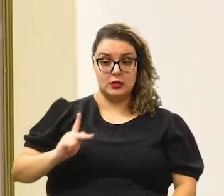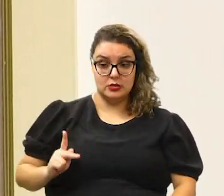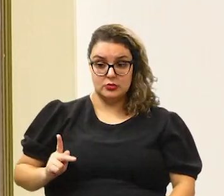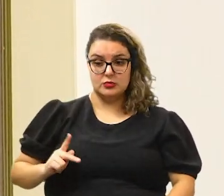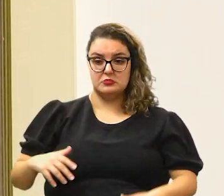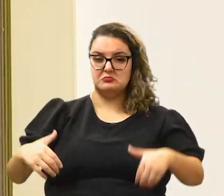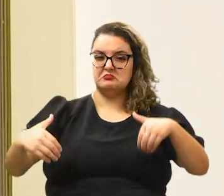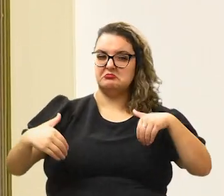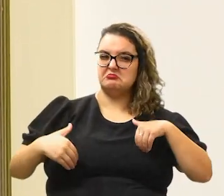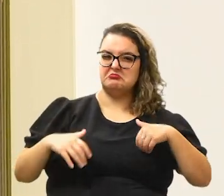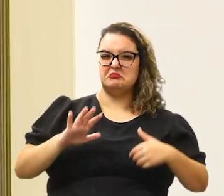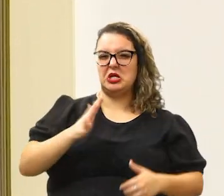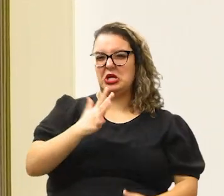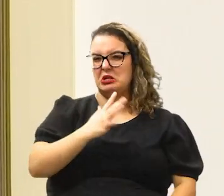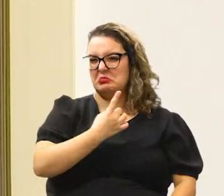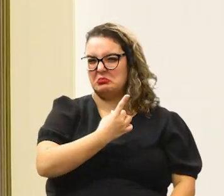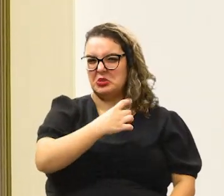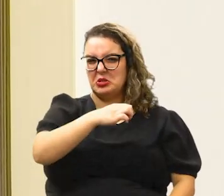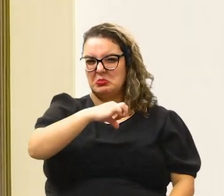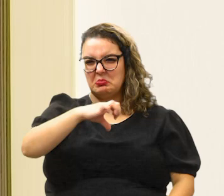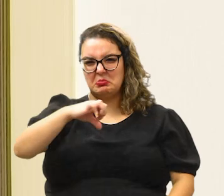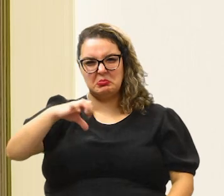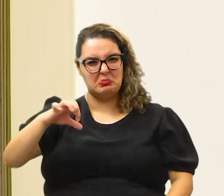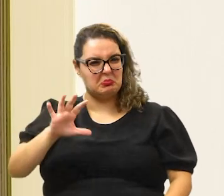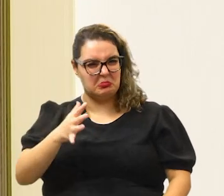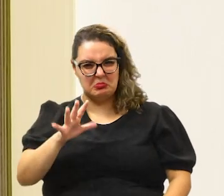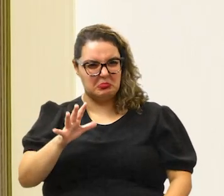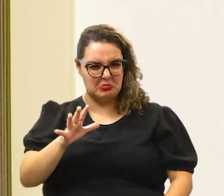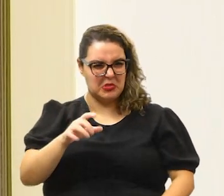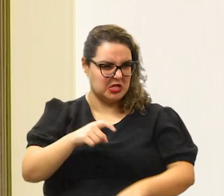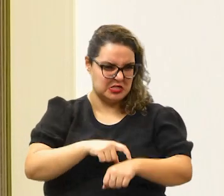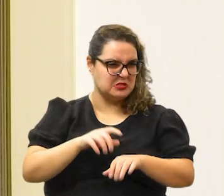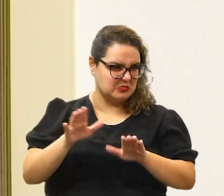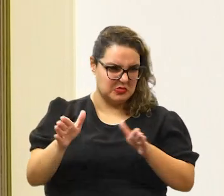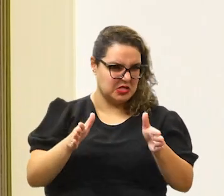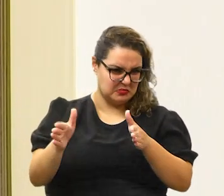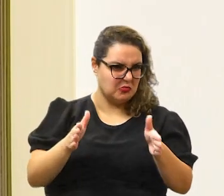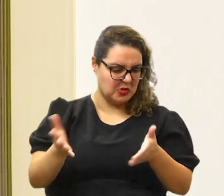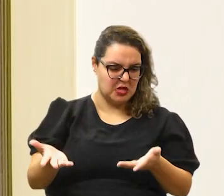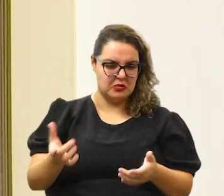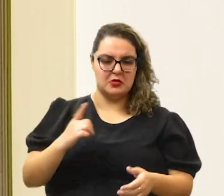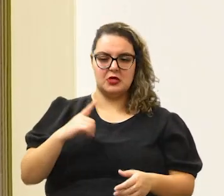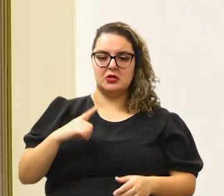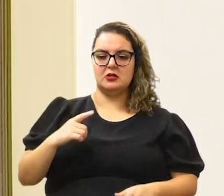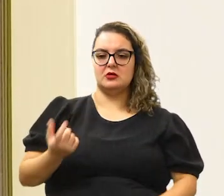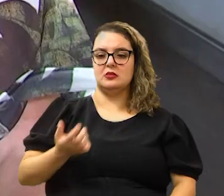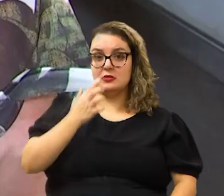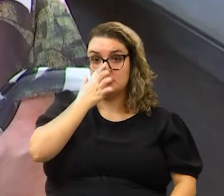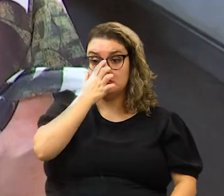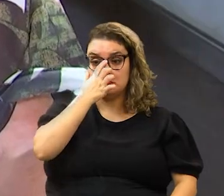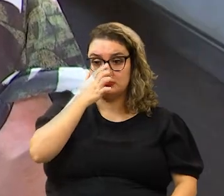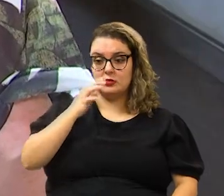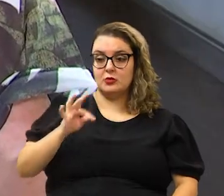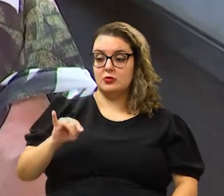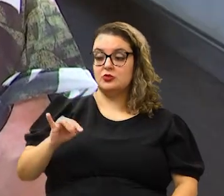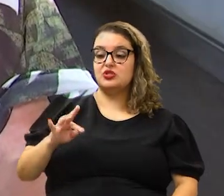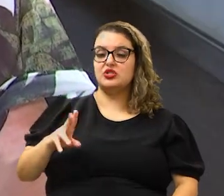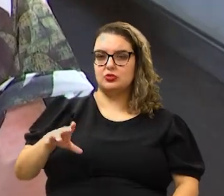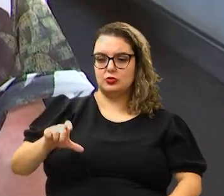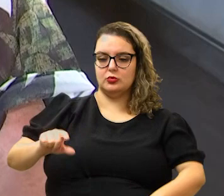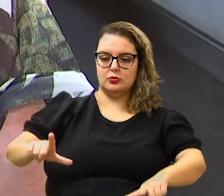E nesse tempo, aí eu achei que estava fazendo falta a minha participação na Câmara. Achei até que estava